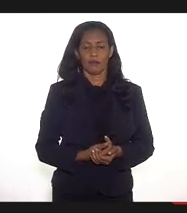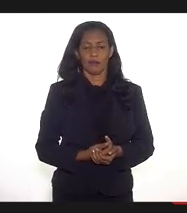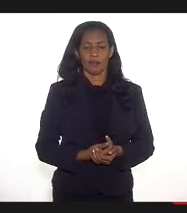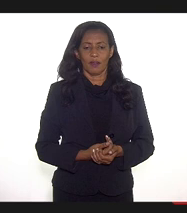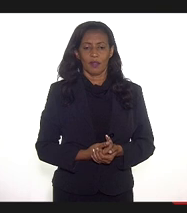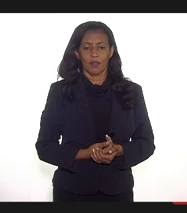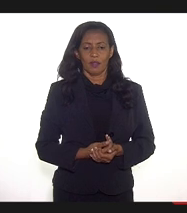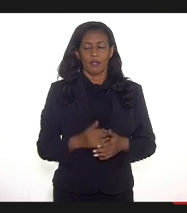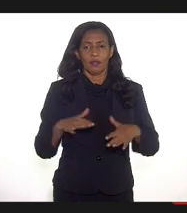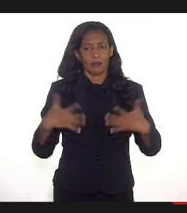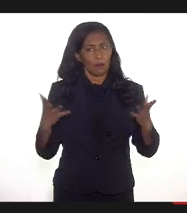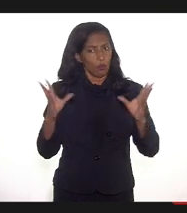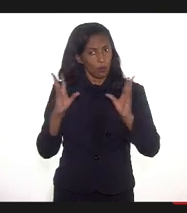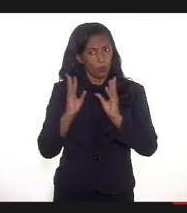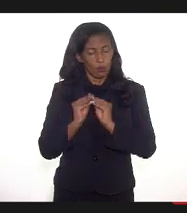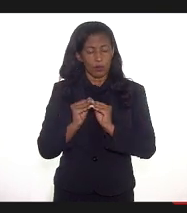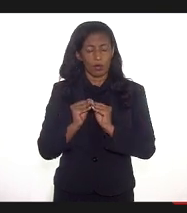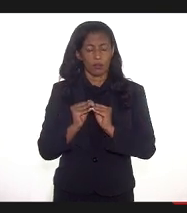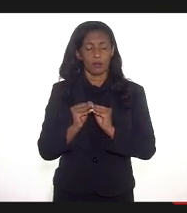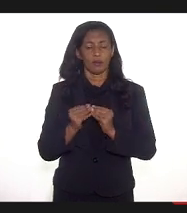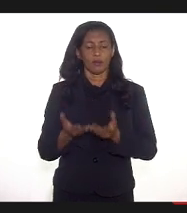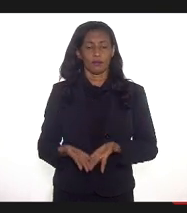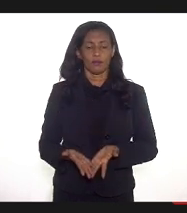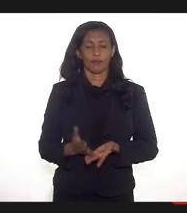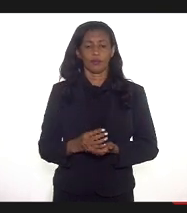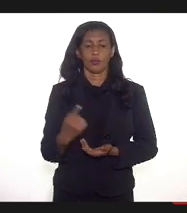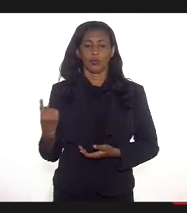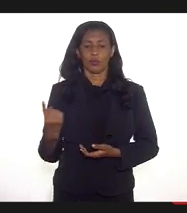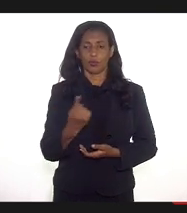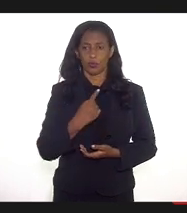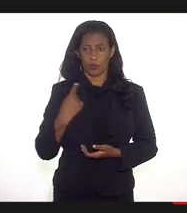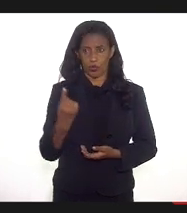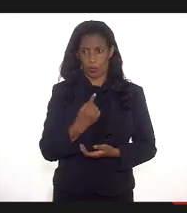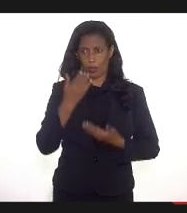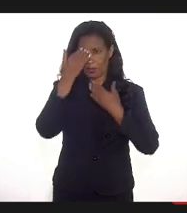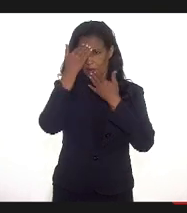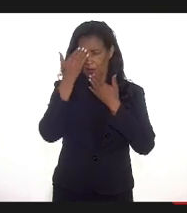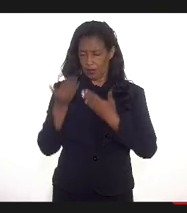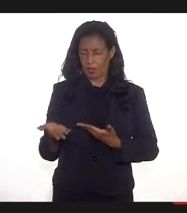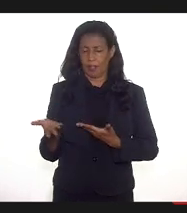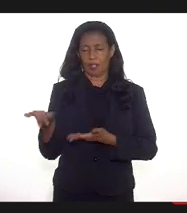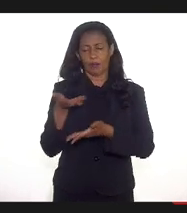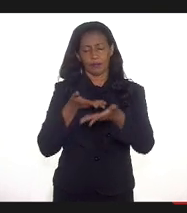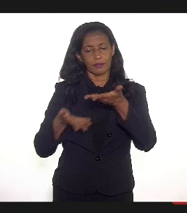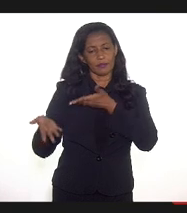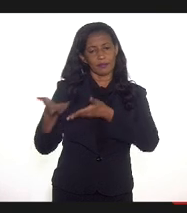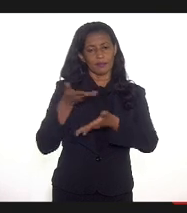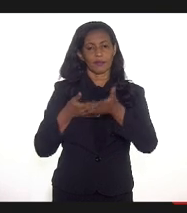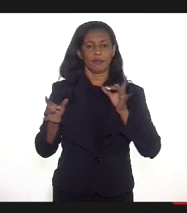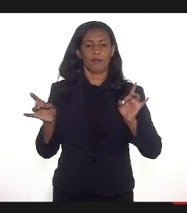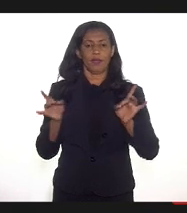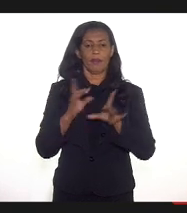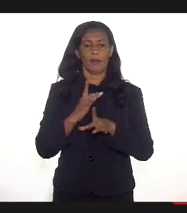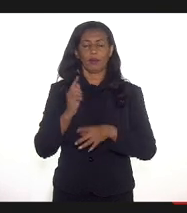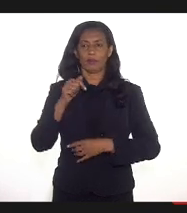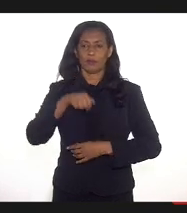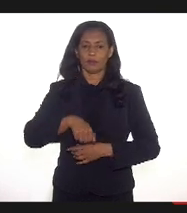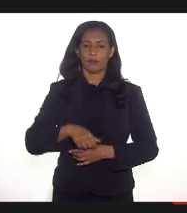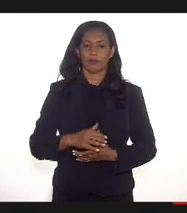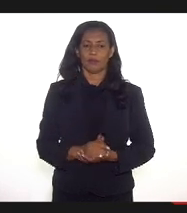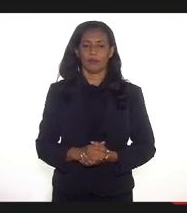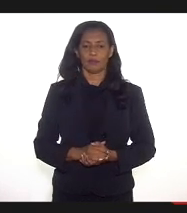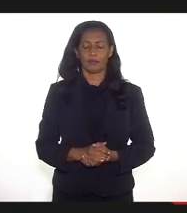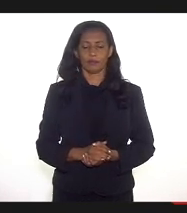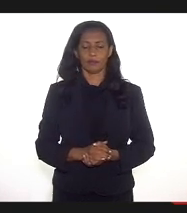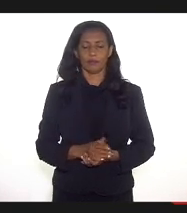Tá? Então, concluindo, é isso. Nós agradecemos a participação e estamos prontos aqui, tá,